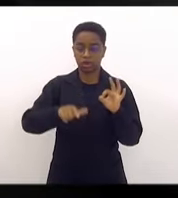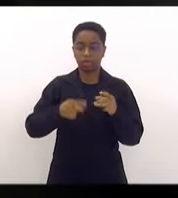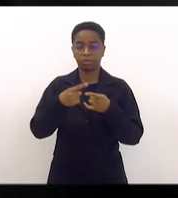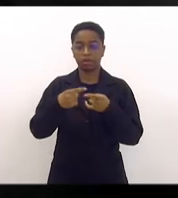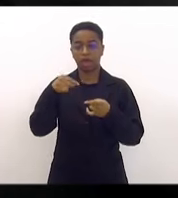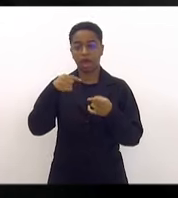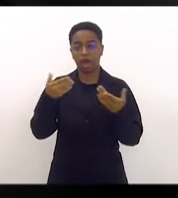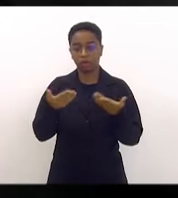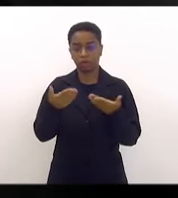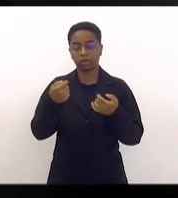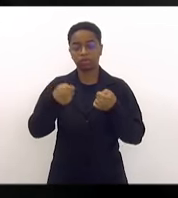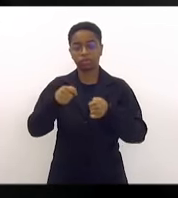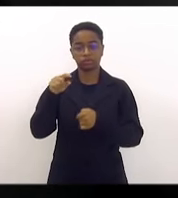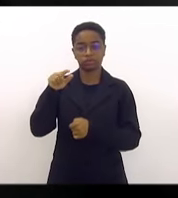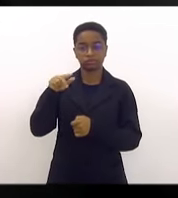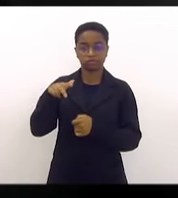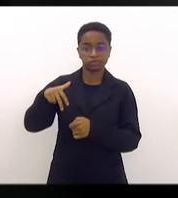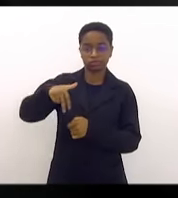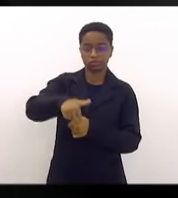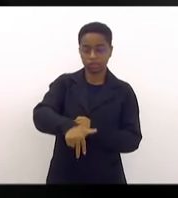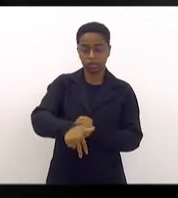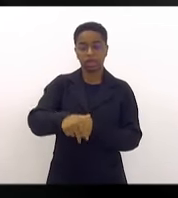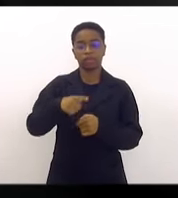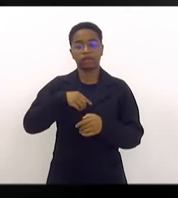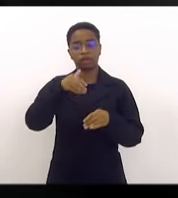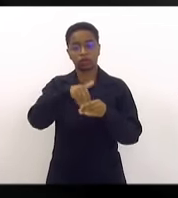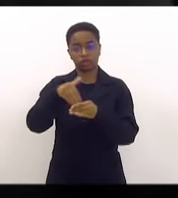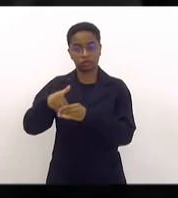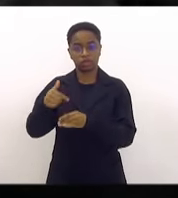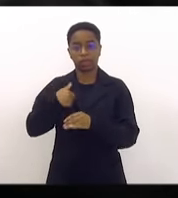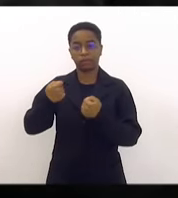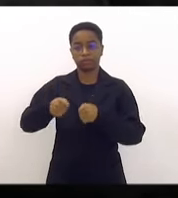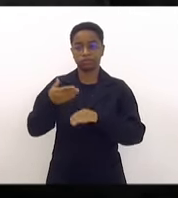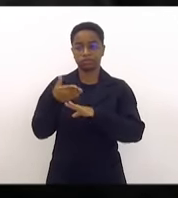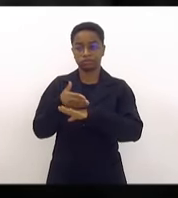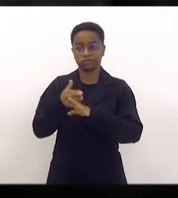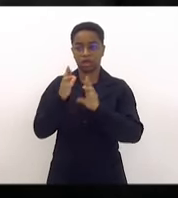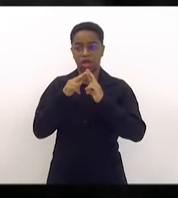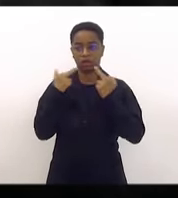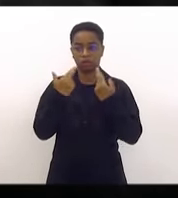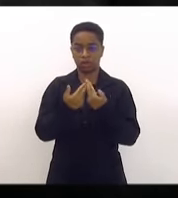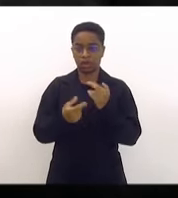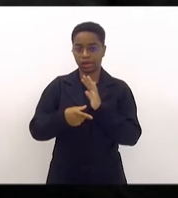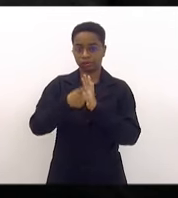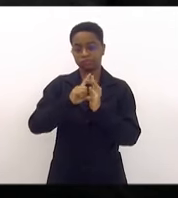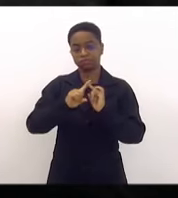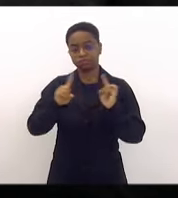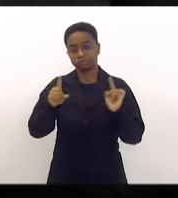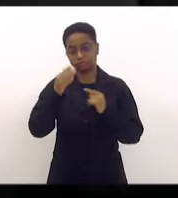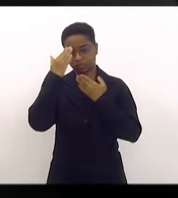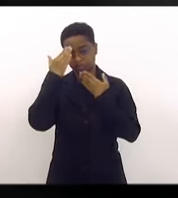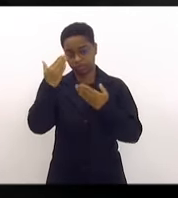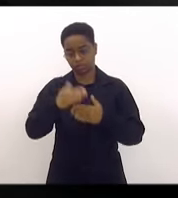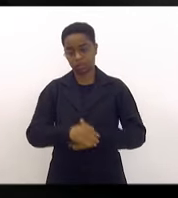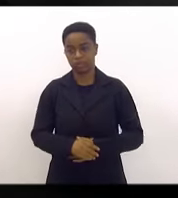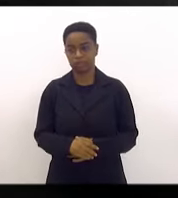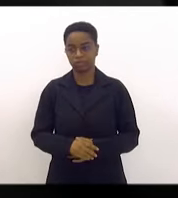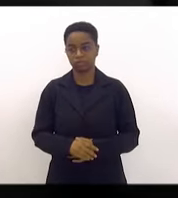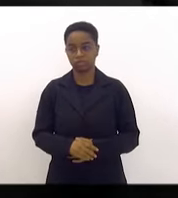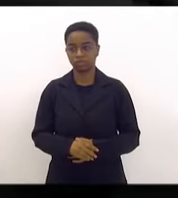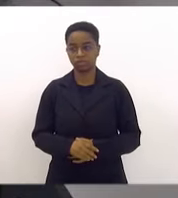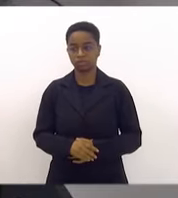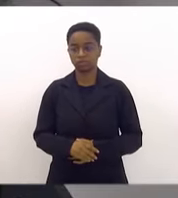agora temos votação e estou me chamando para uma reunião e eu tenho que participar dessa reunião antes tá mas muito obrigado mesmo